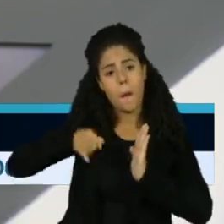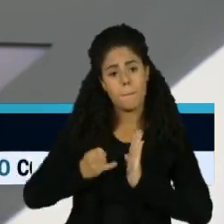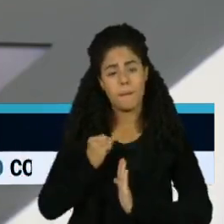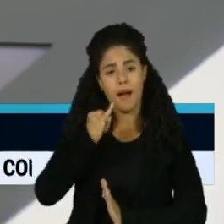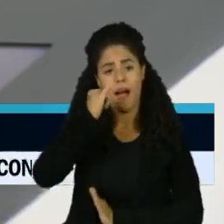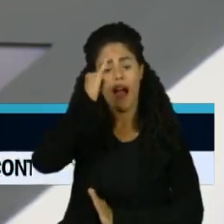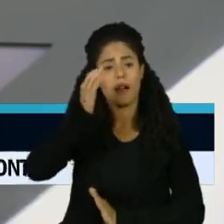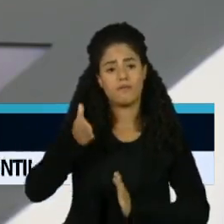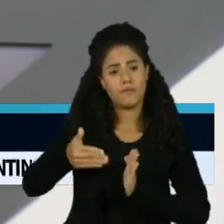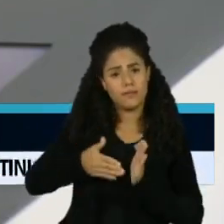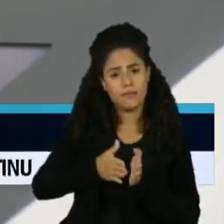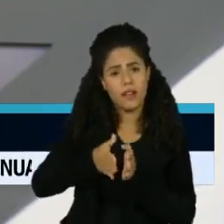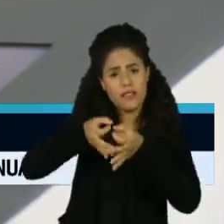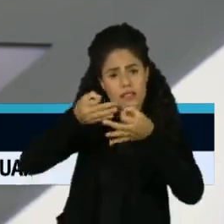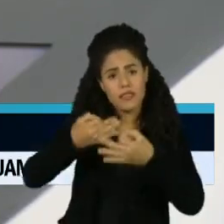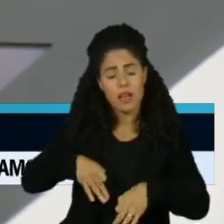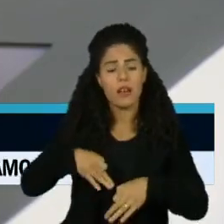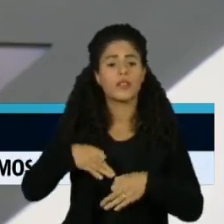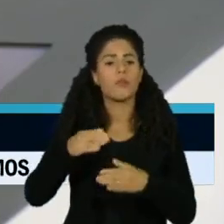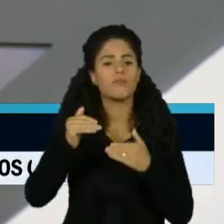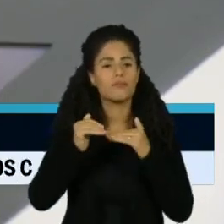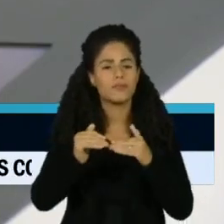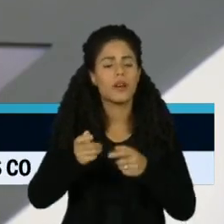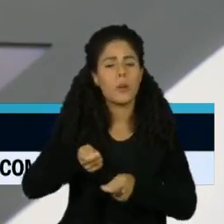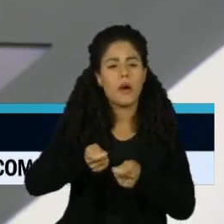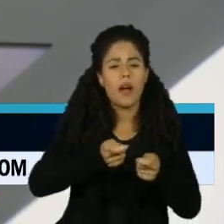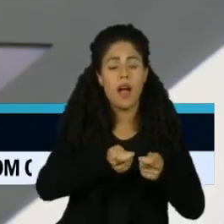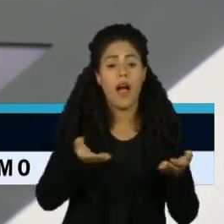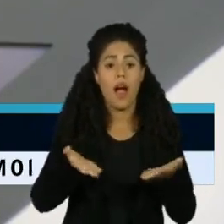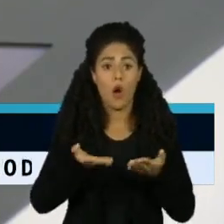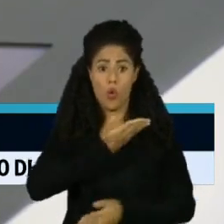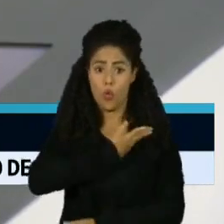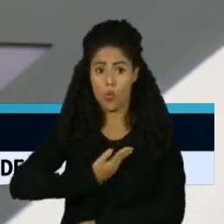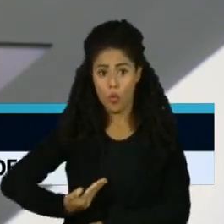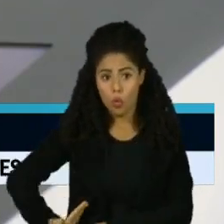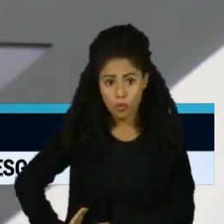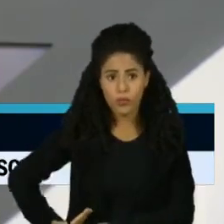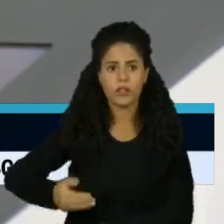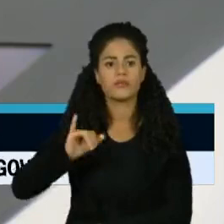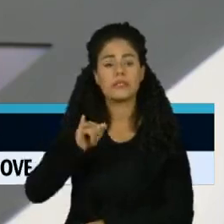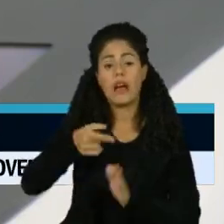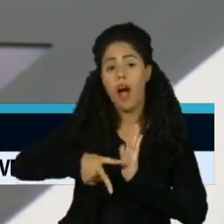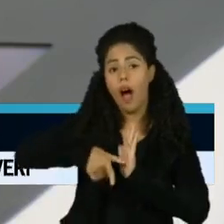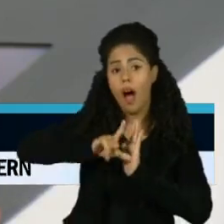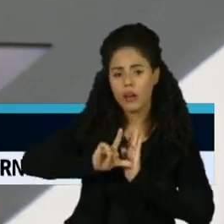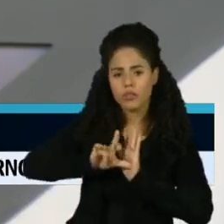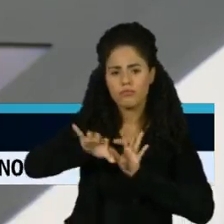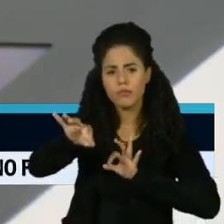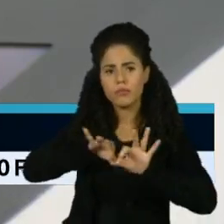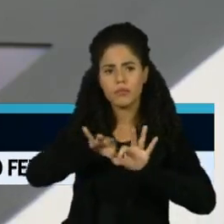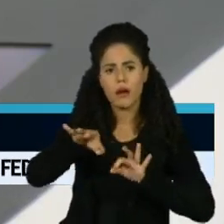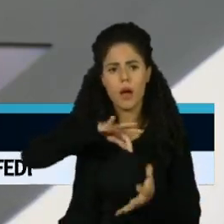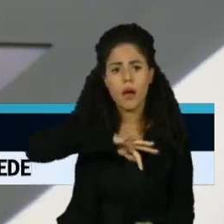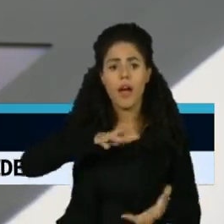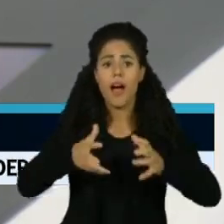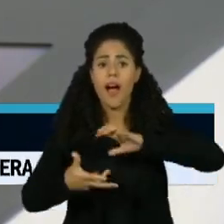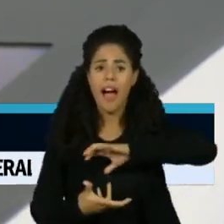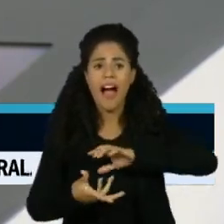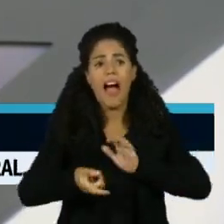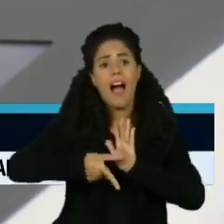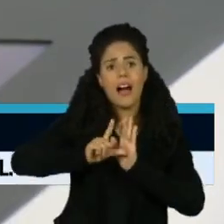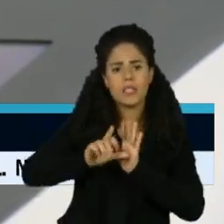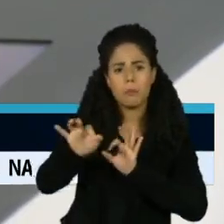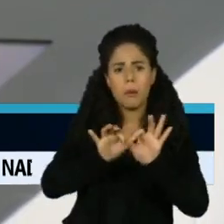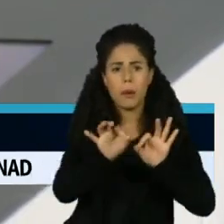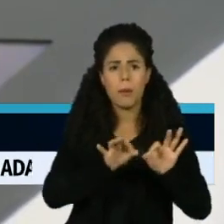acaba sendo quase que o caminho lógico a ser adotado agora se o governo tivesse tomar determinadas medidas tivesse feito reformas tivesse